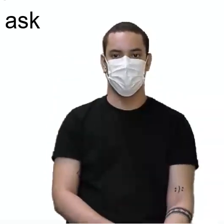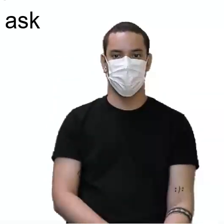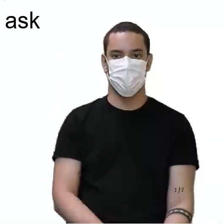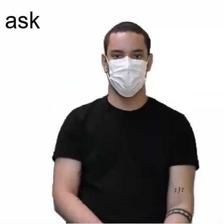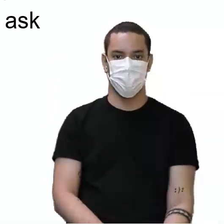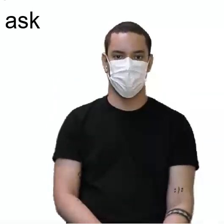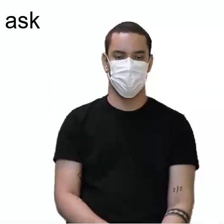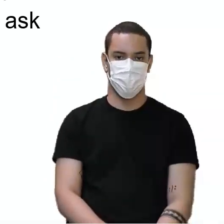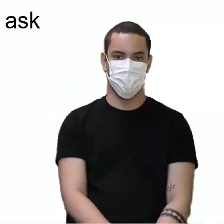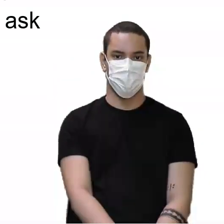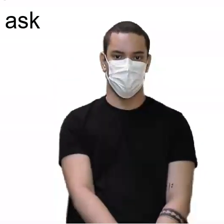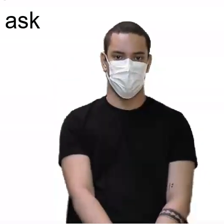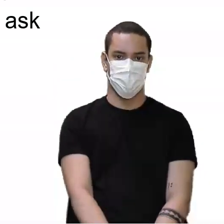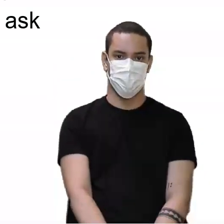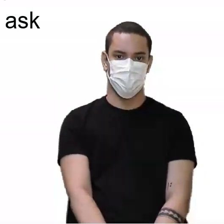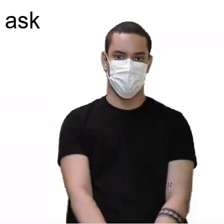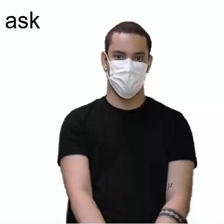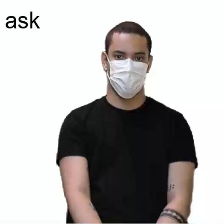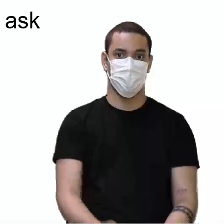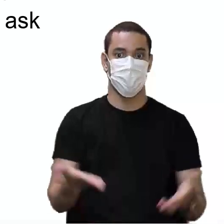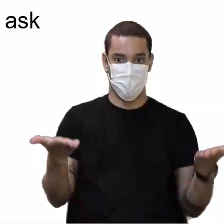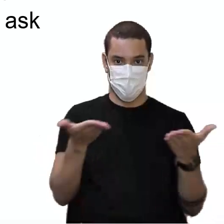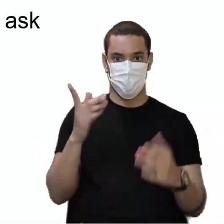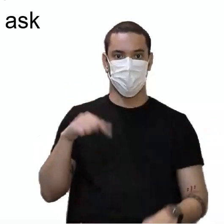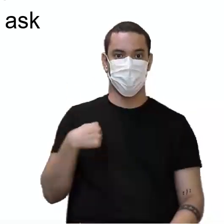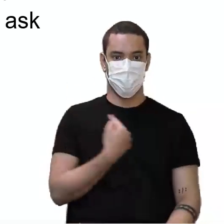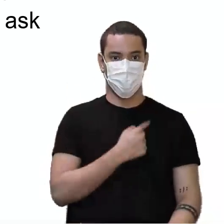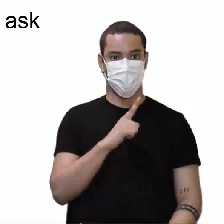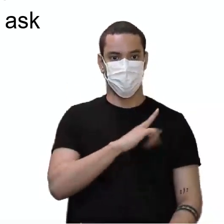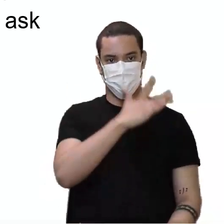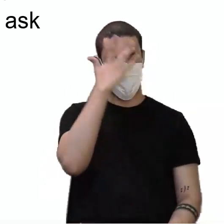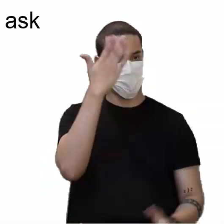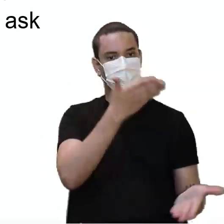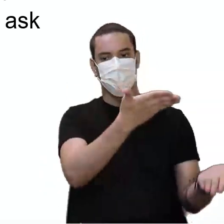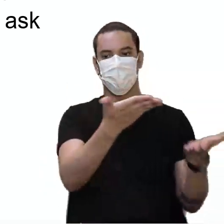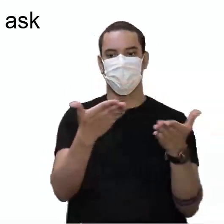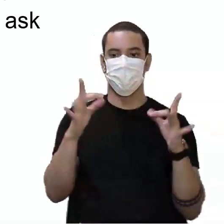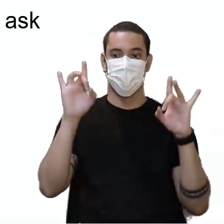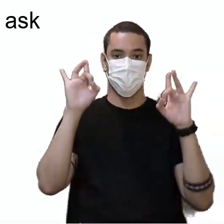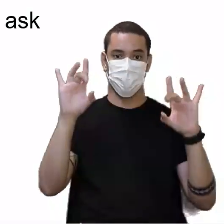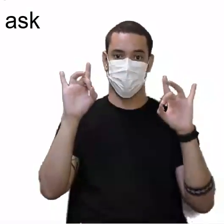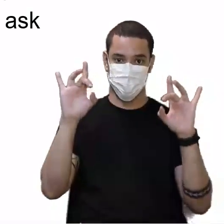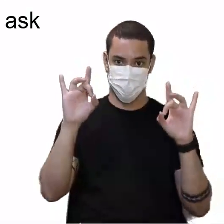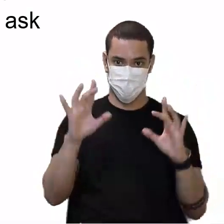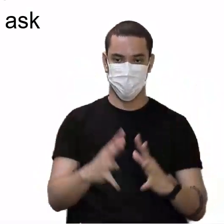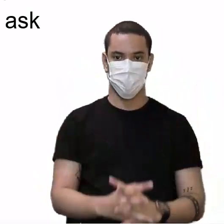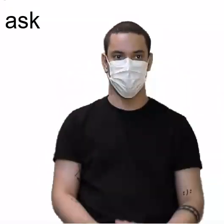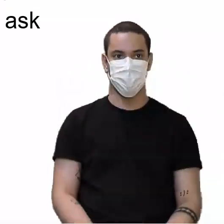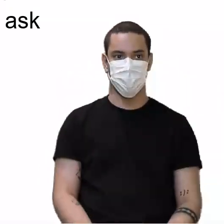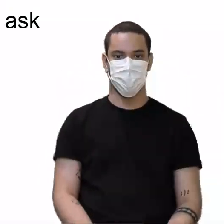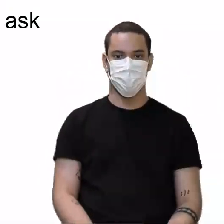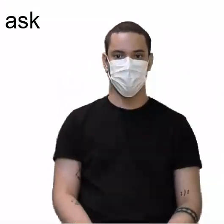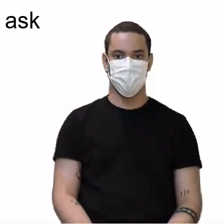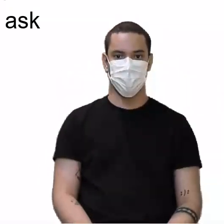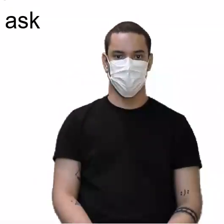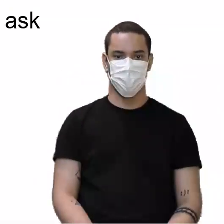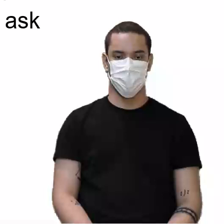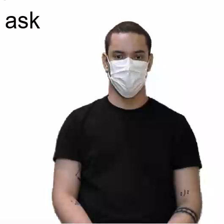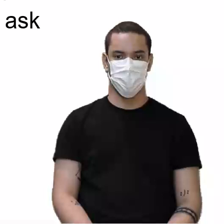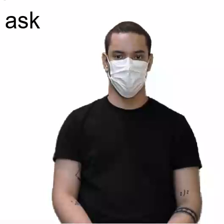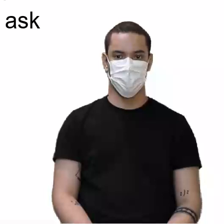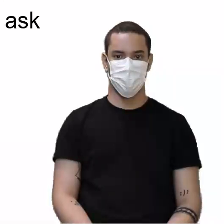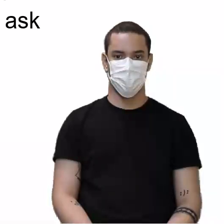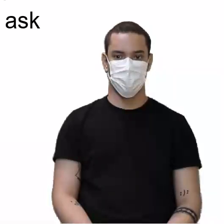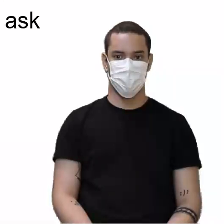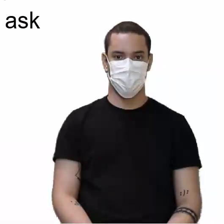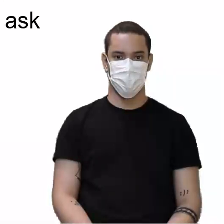we have a special guest. Hoje nós temos um convidado especial. This is Matt Jones, and he lives in